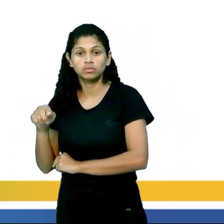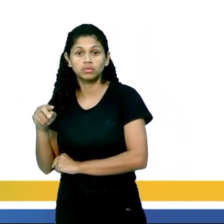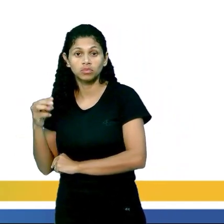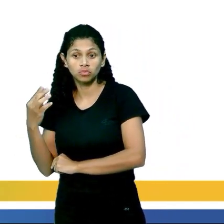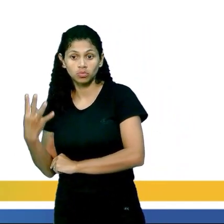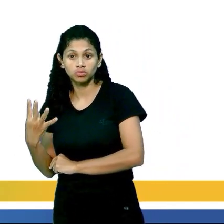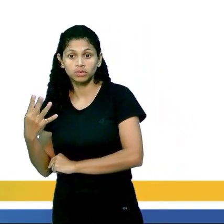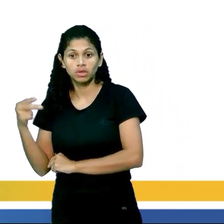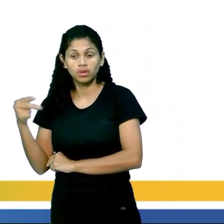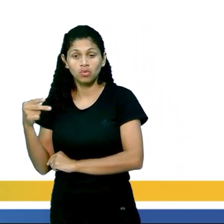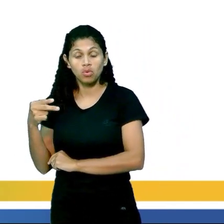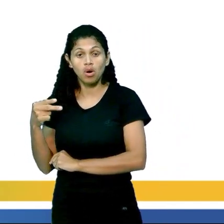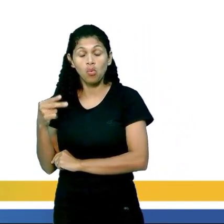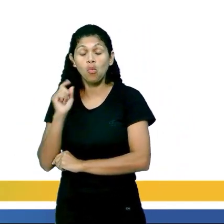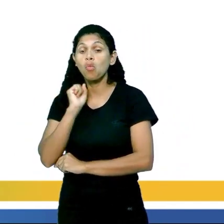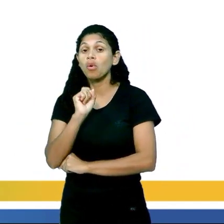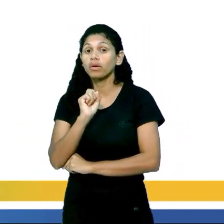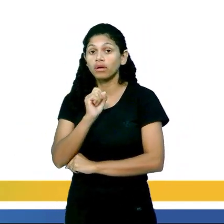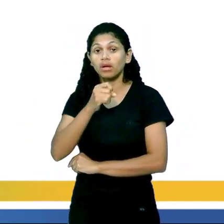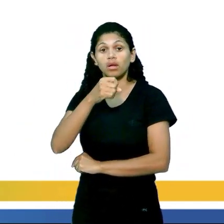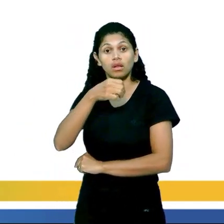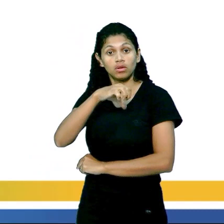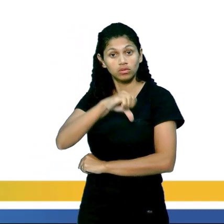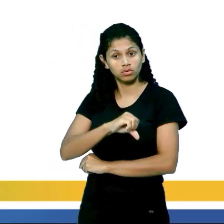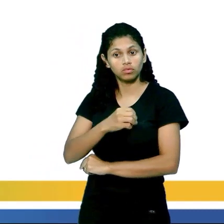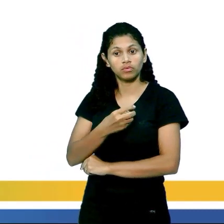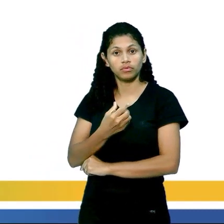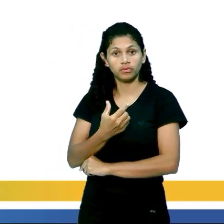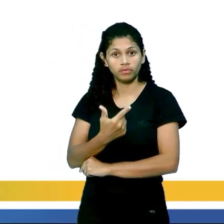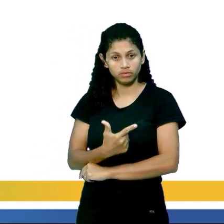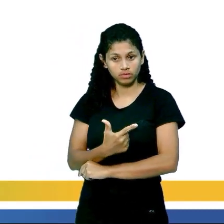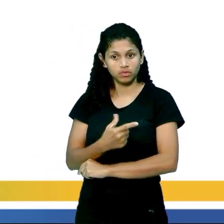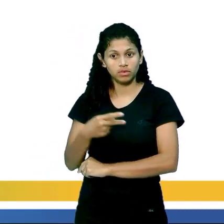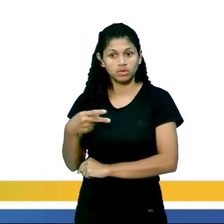N menos 1 vezes 4.